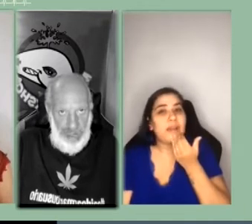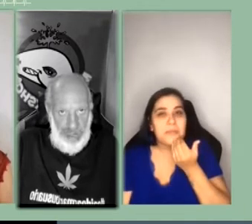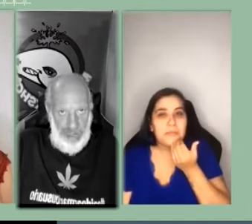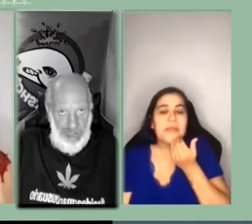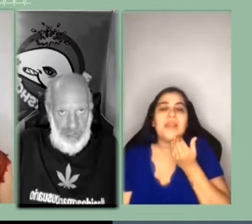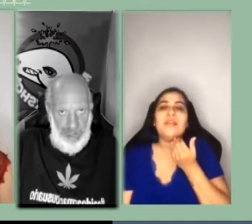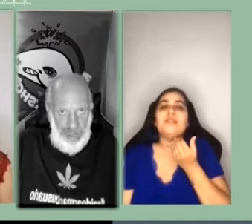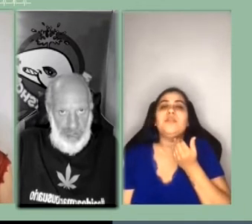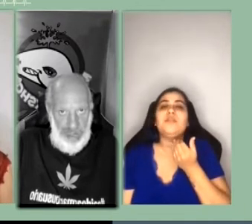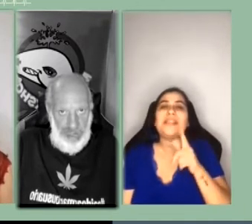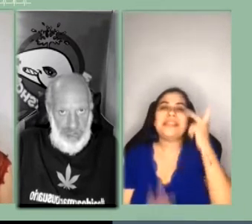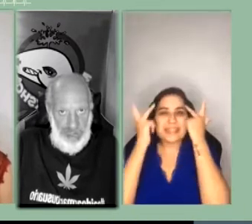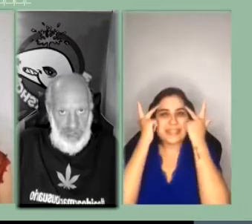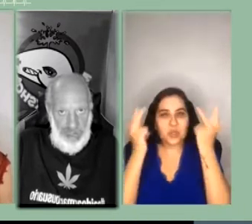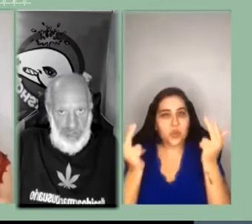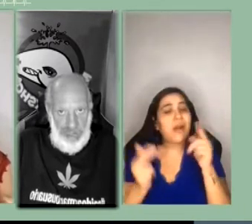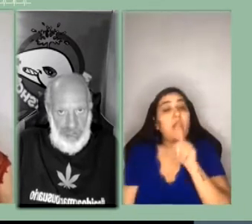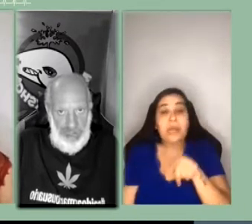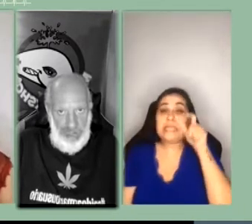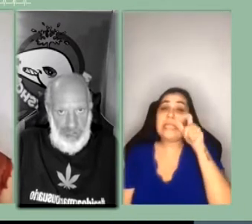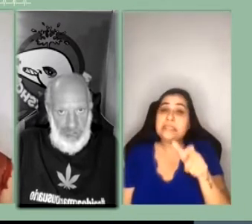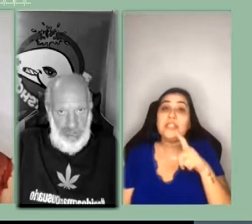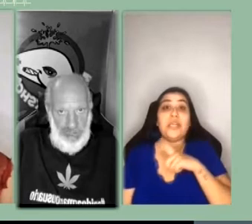in natura é super interessante. Tem a questão da forma